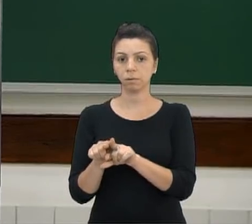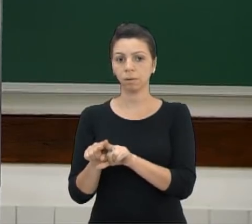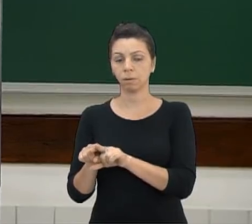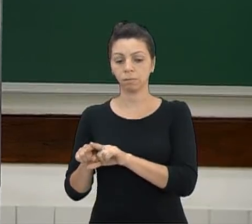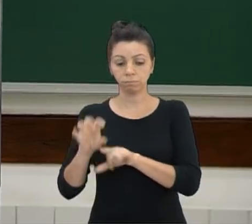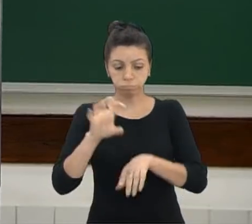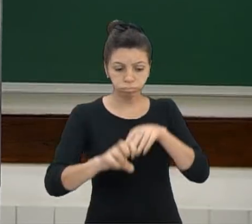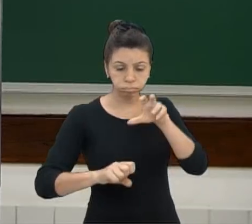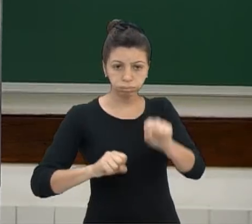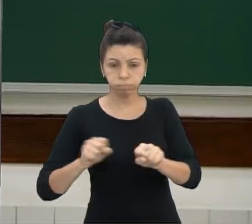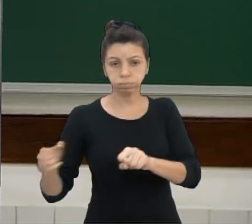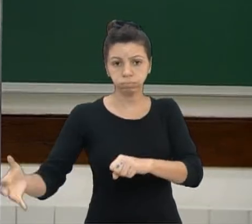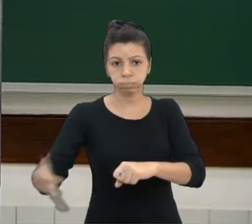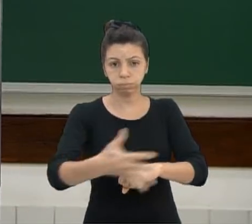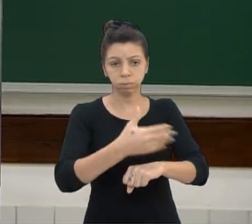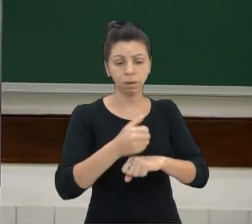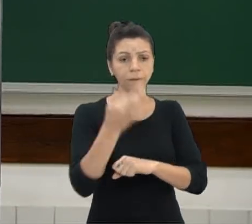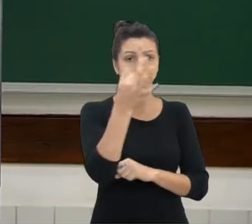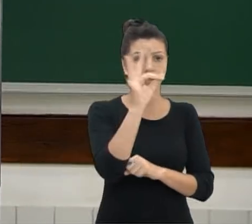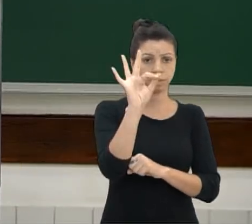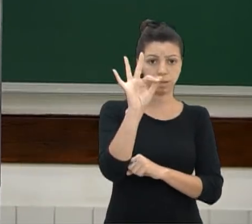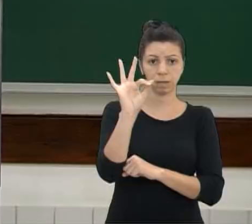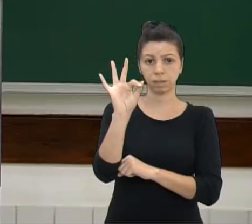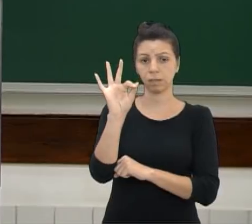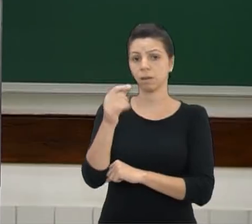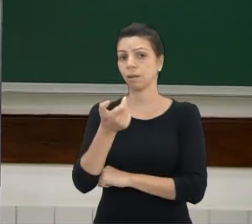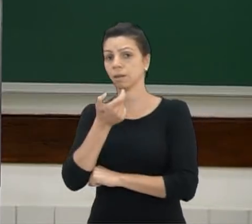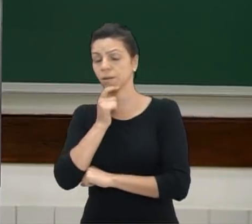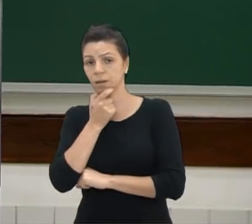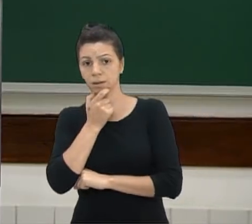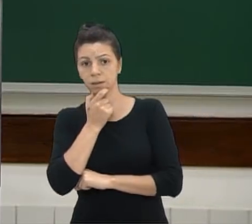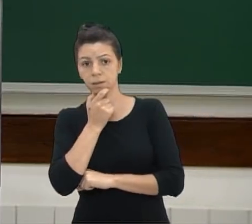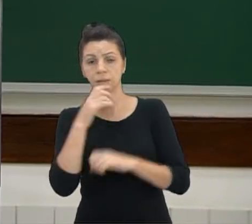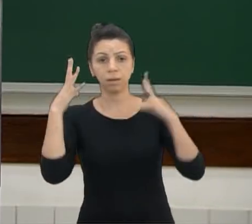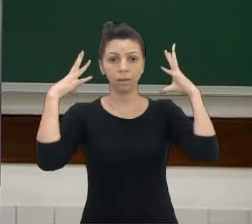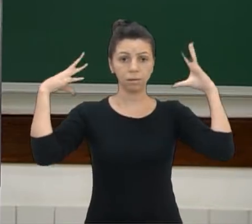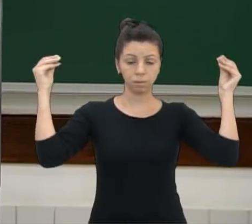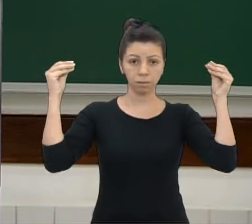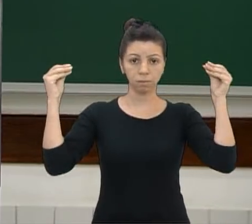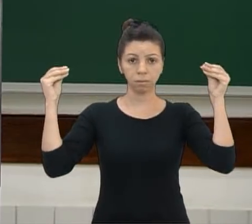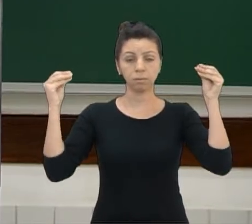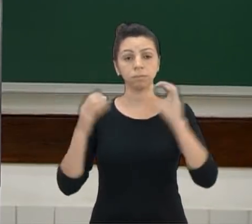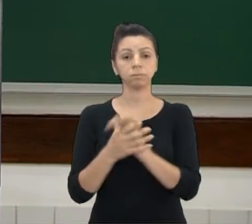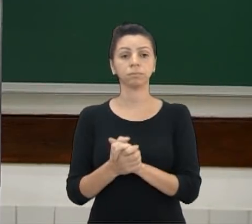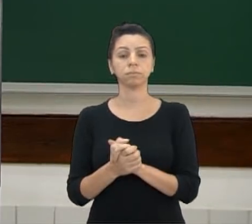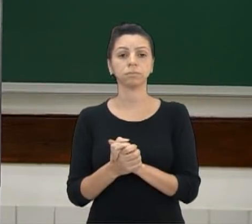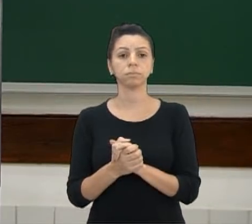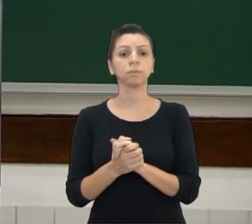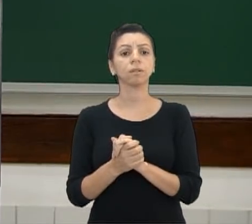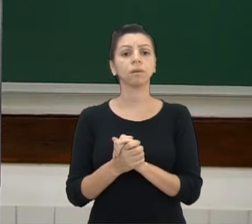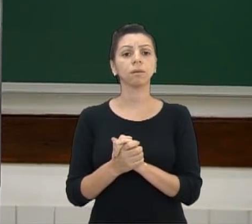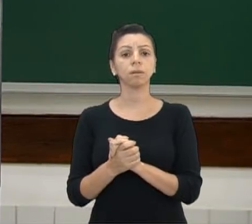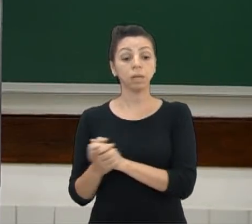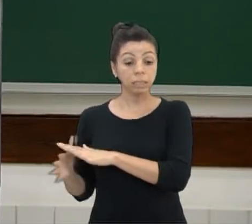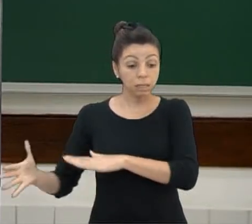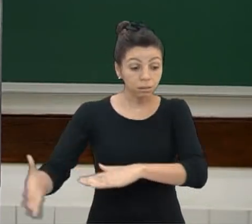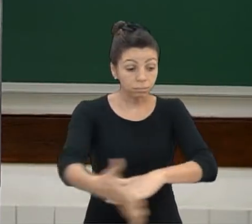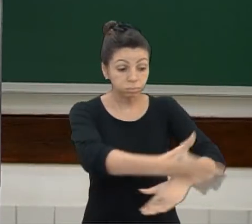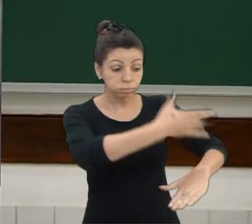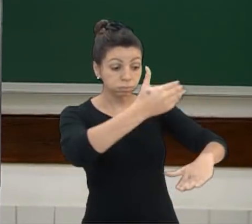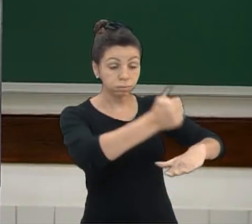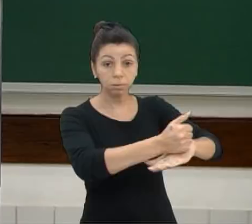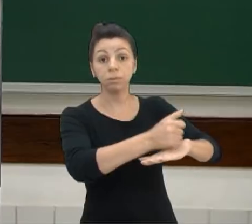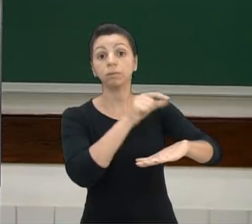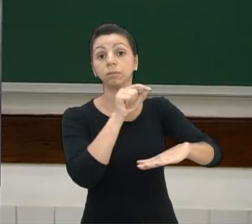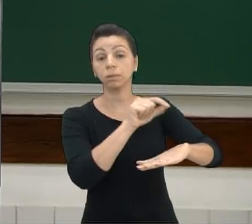francesa, a colonização inglesa e a colonização holandesa nestes países. Porém, essa colonização também se deu